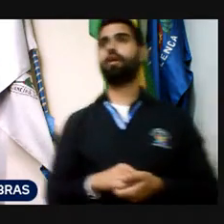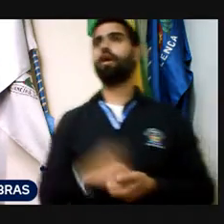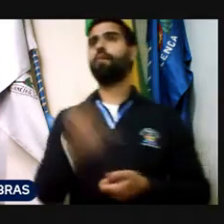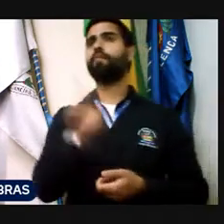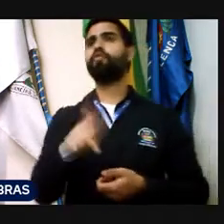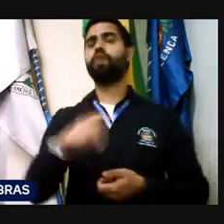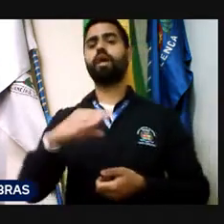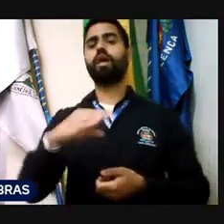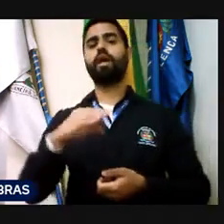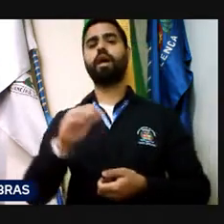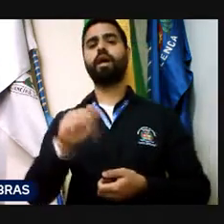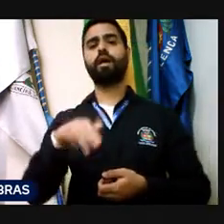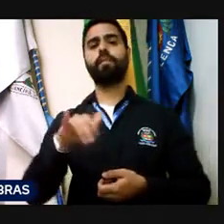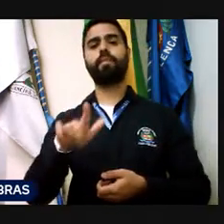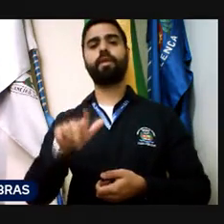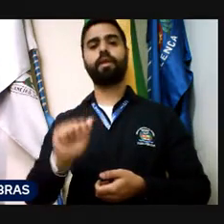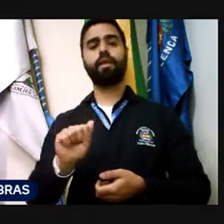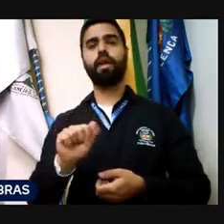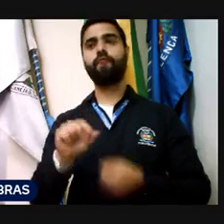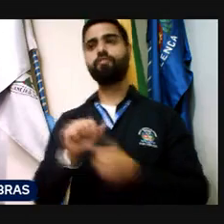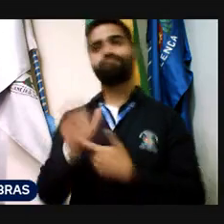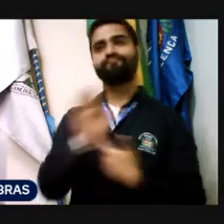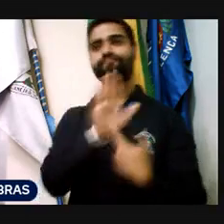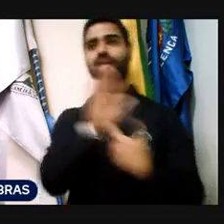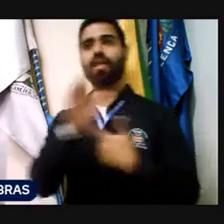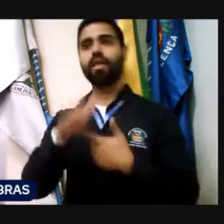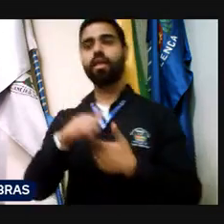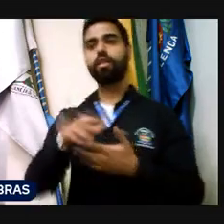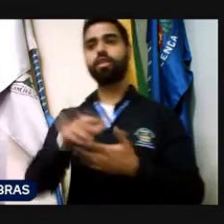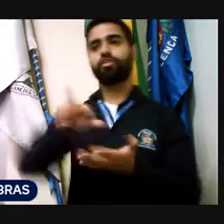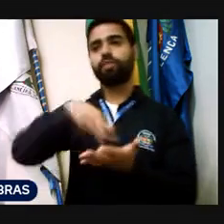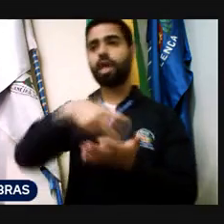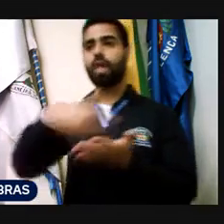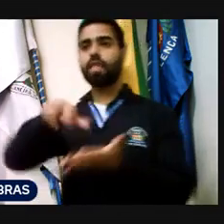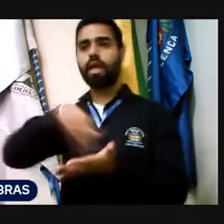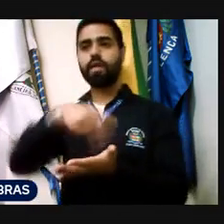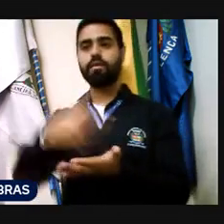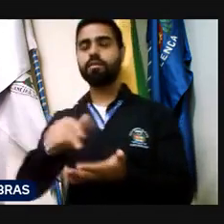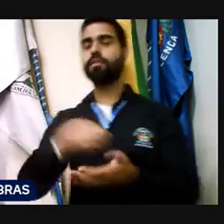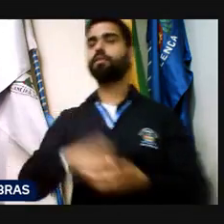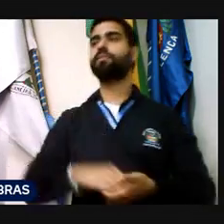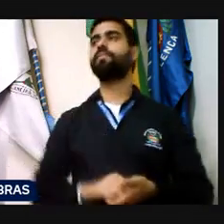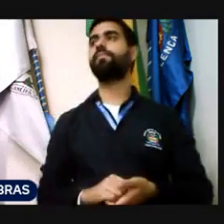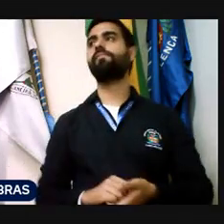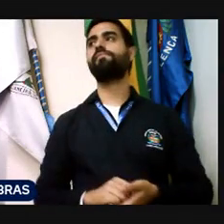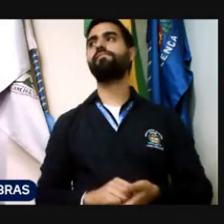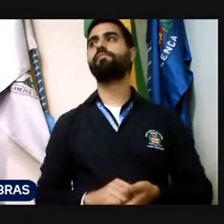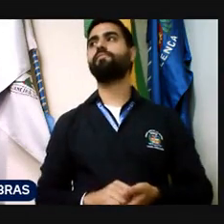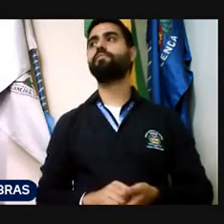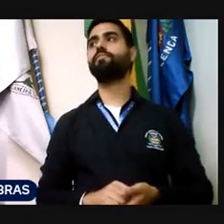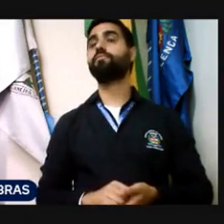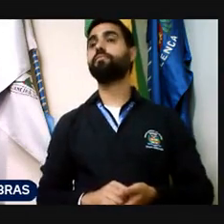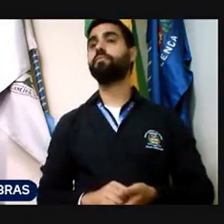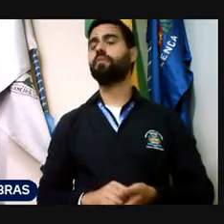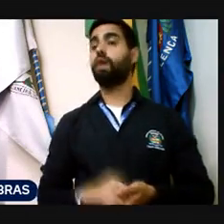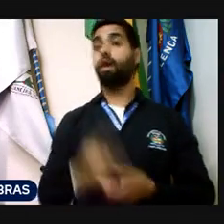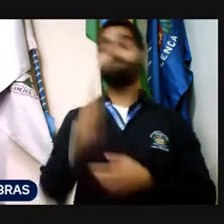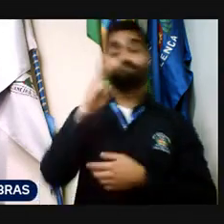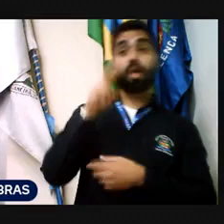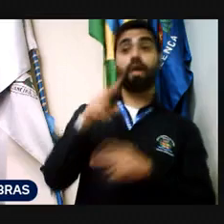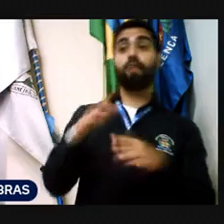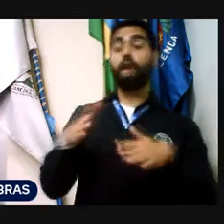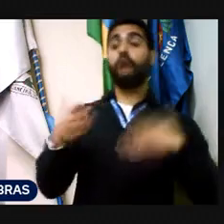Camila, fizeram uma apresentação de dança, uma participação que me deixou muito feliz, muito